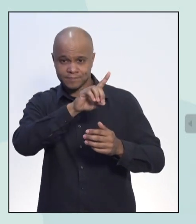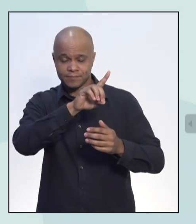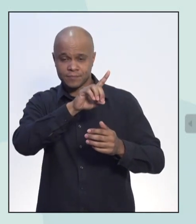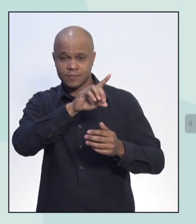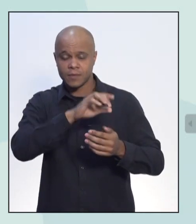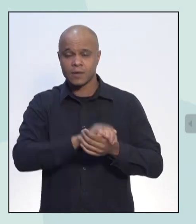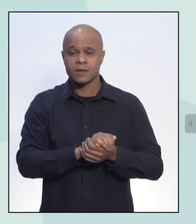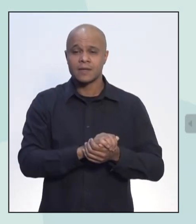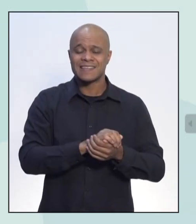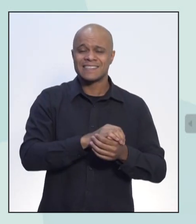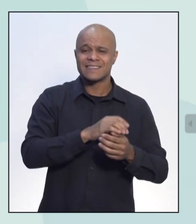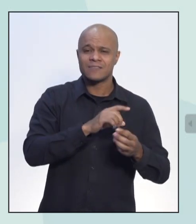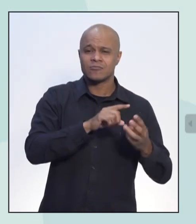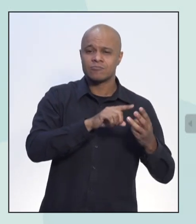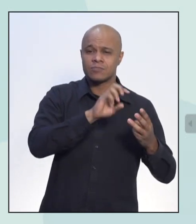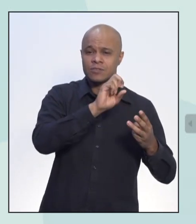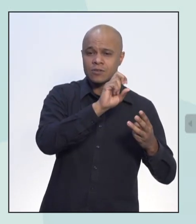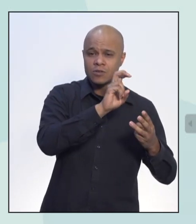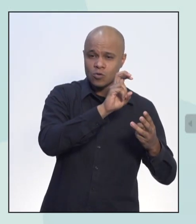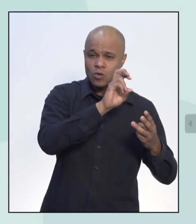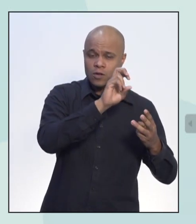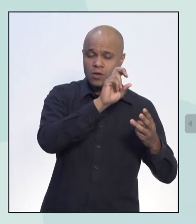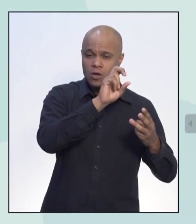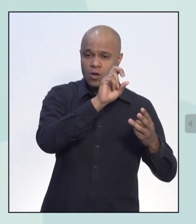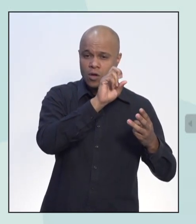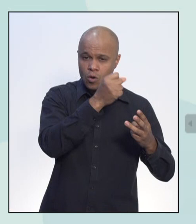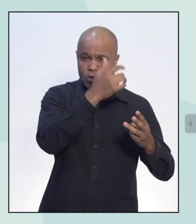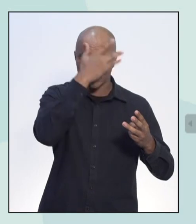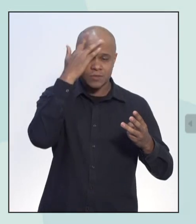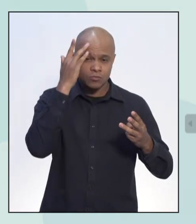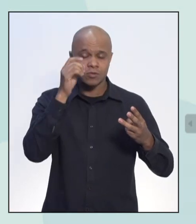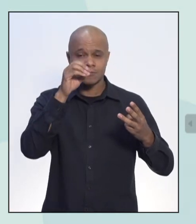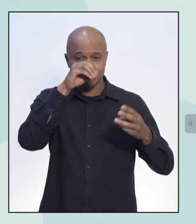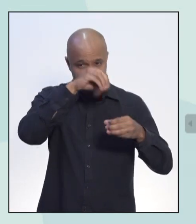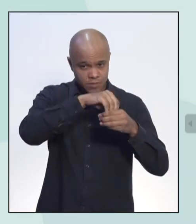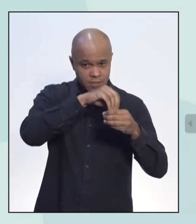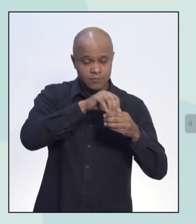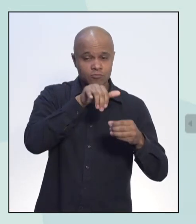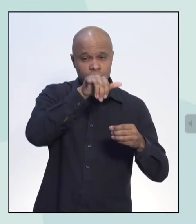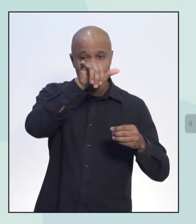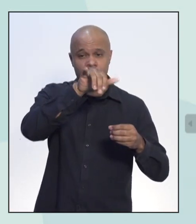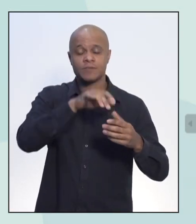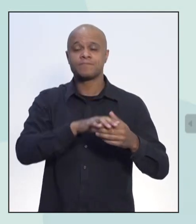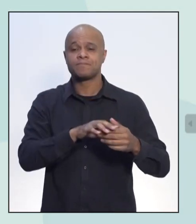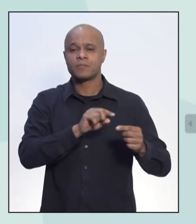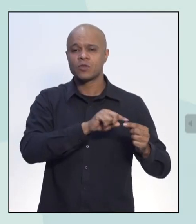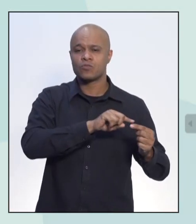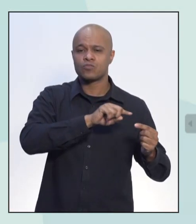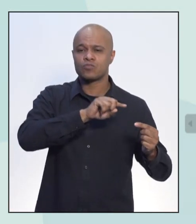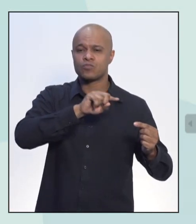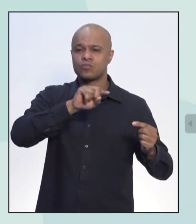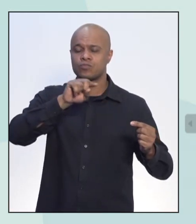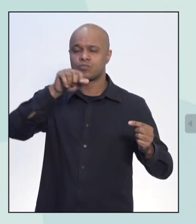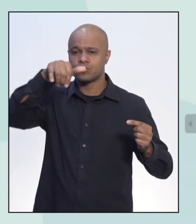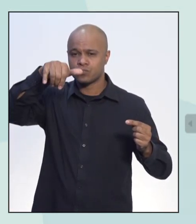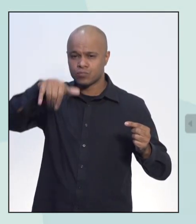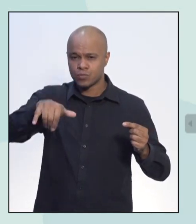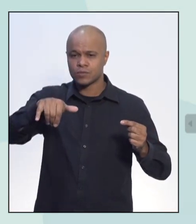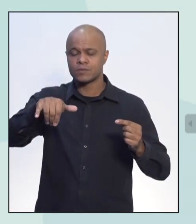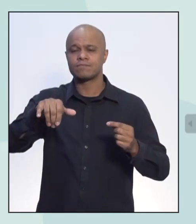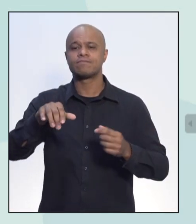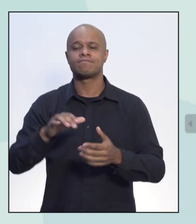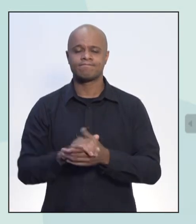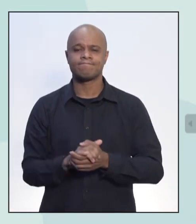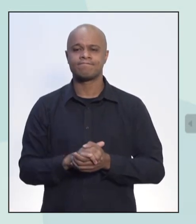para a região oeste, com 58 passageiros e 6 tripulantes. Tá? E ele, né, ele acaba caindo do lado do oeste